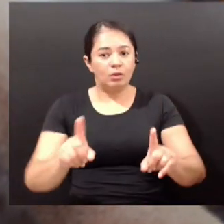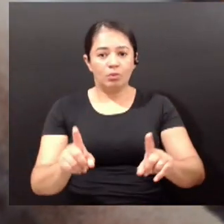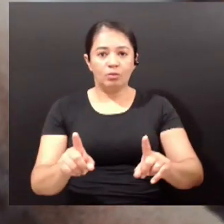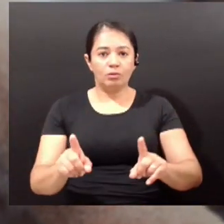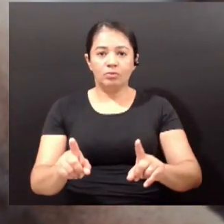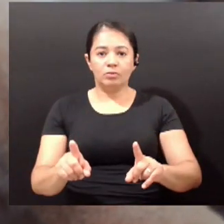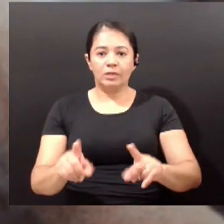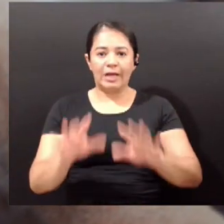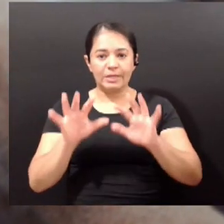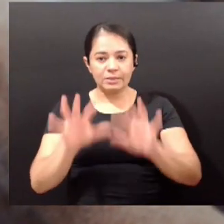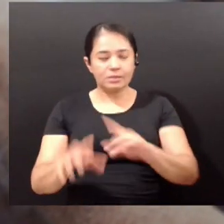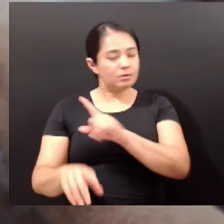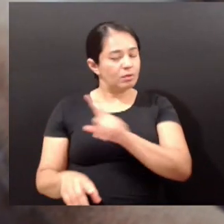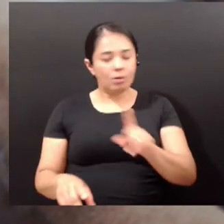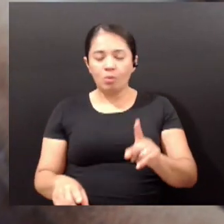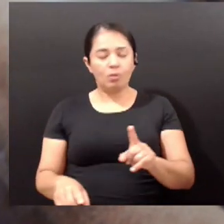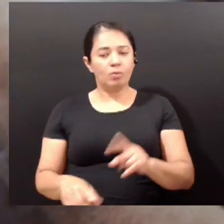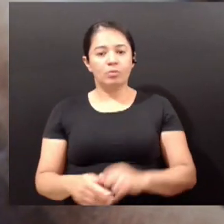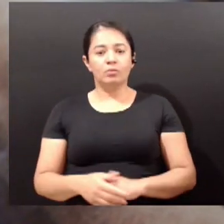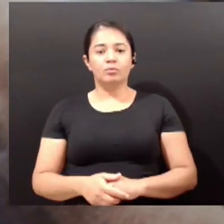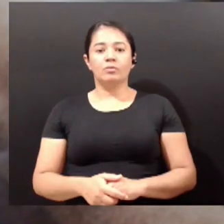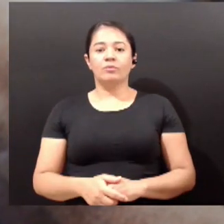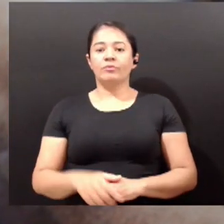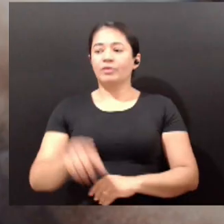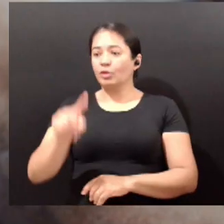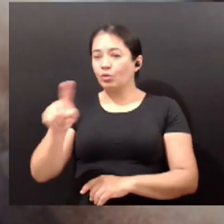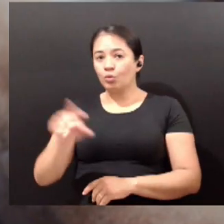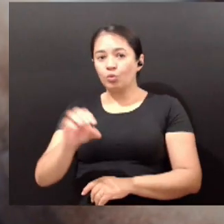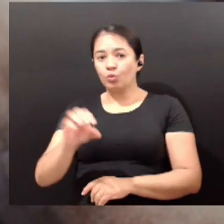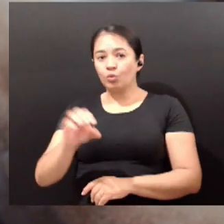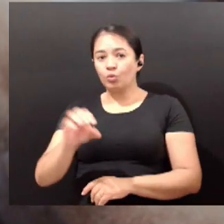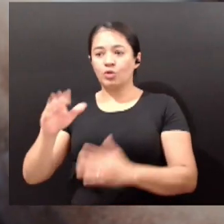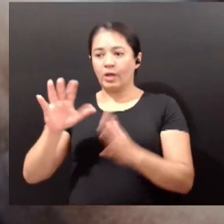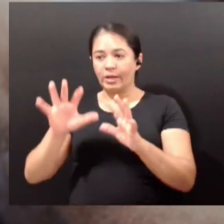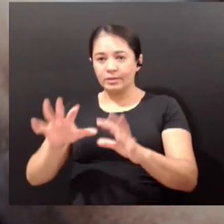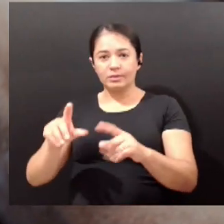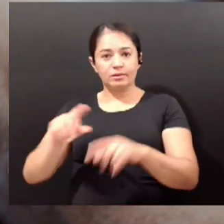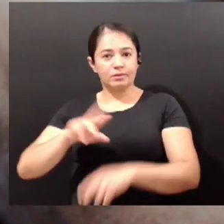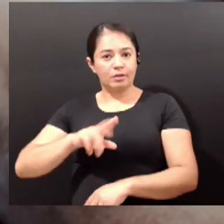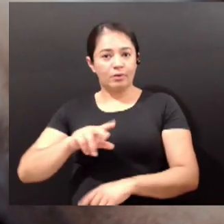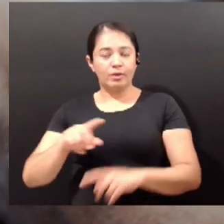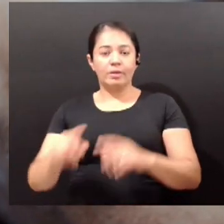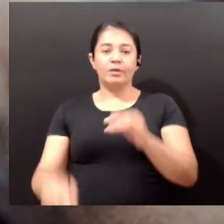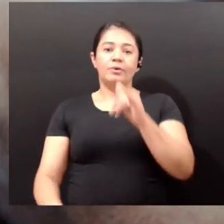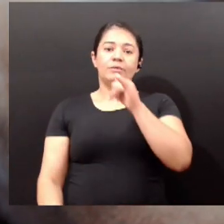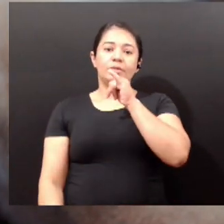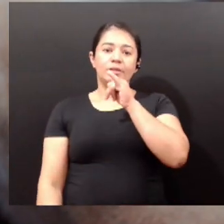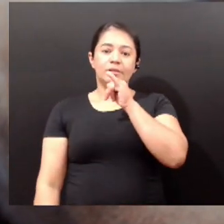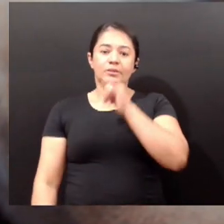assim, tá? Então o zoológico não tem essa função. Por exemplo,